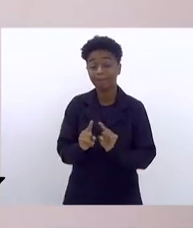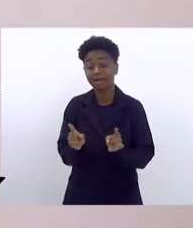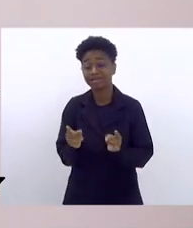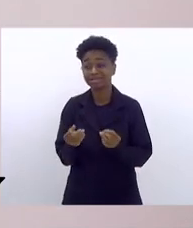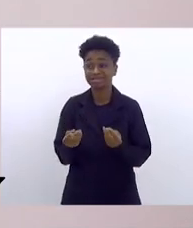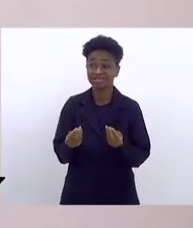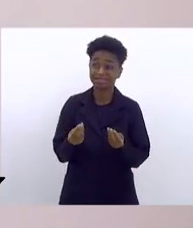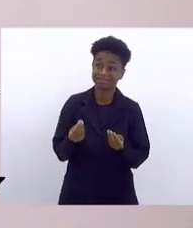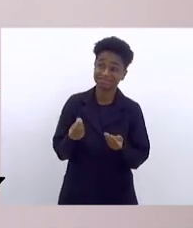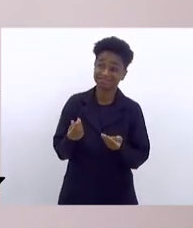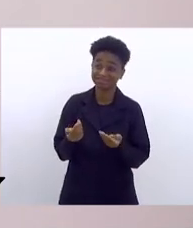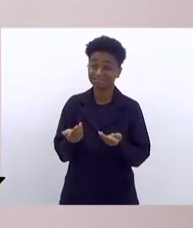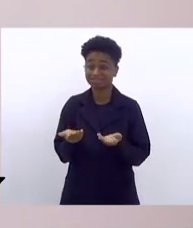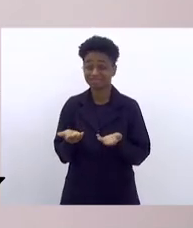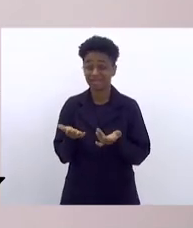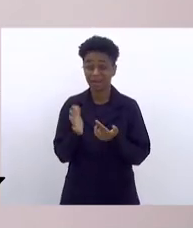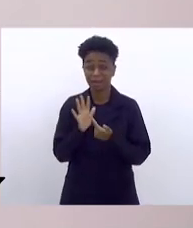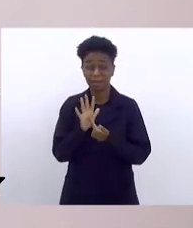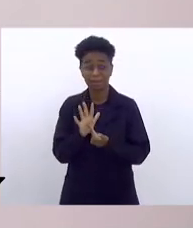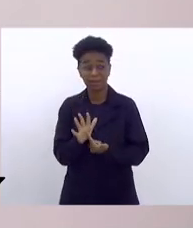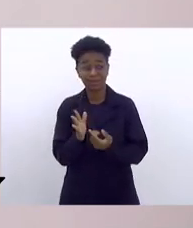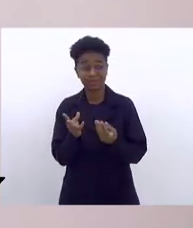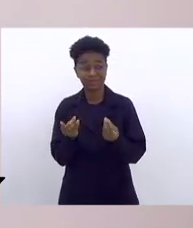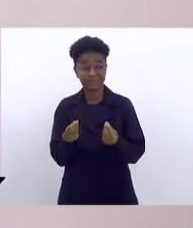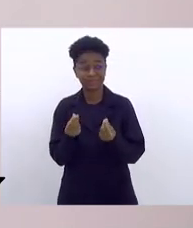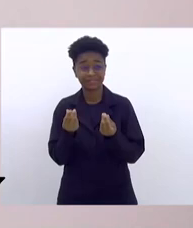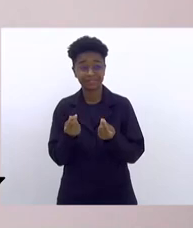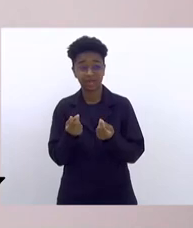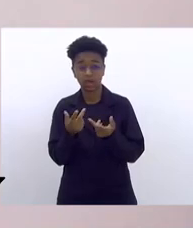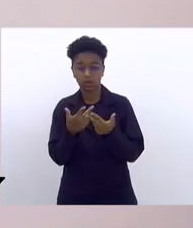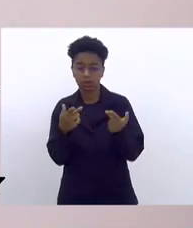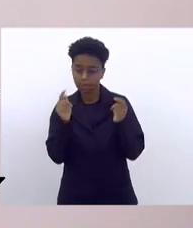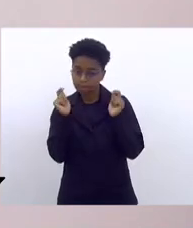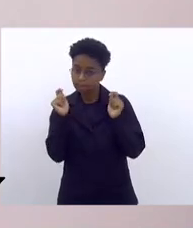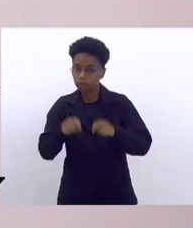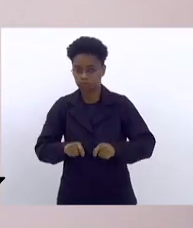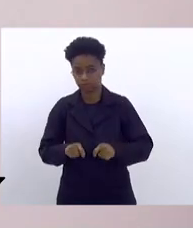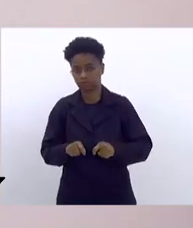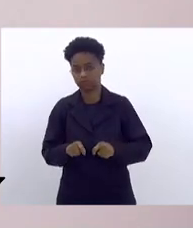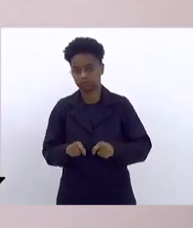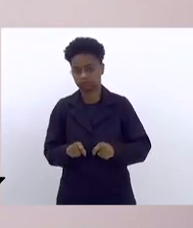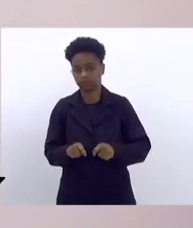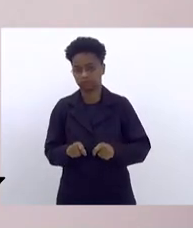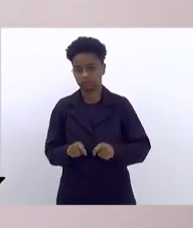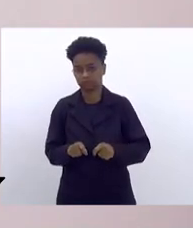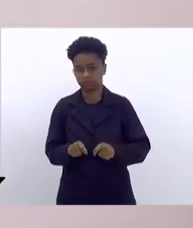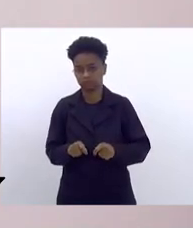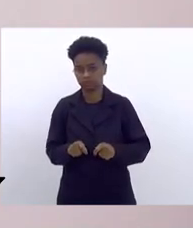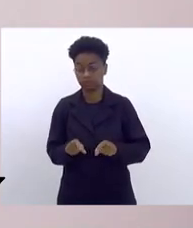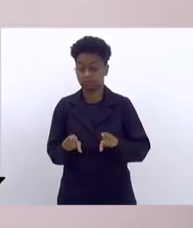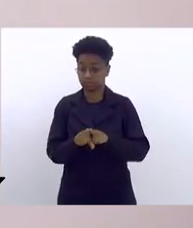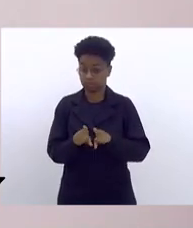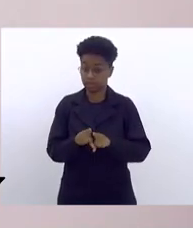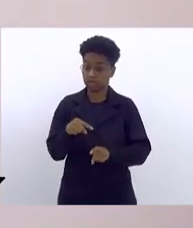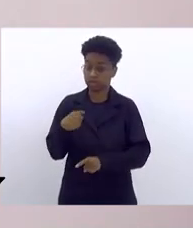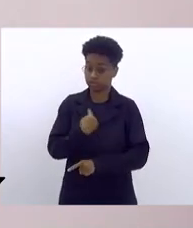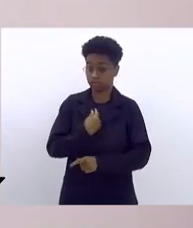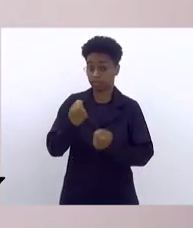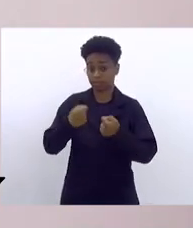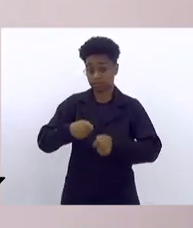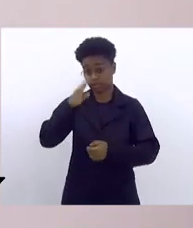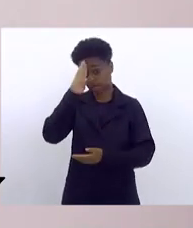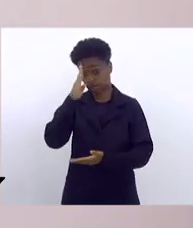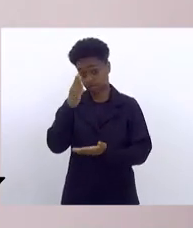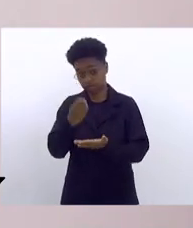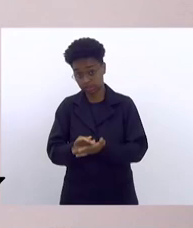se coloca como algo que é possível e que a gente precisa acreditar